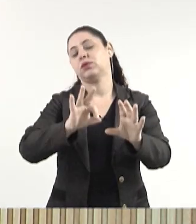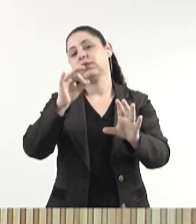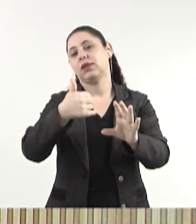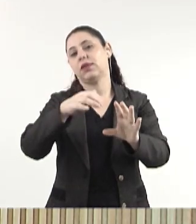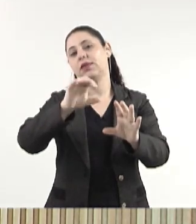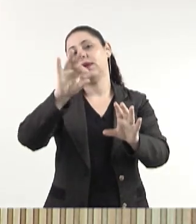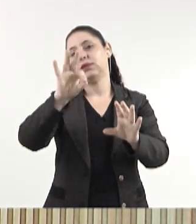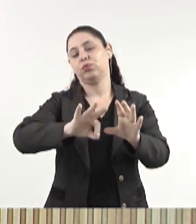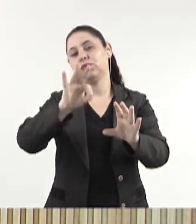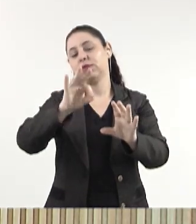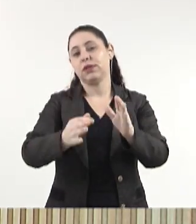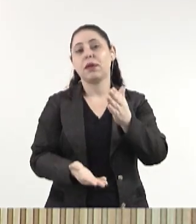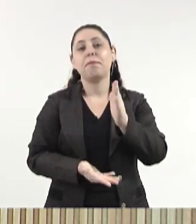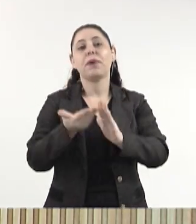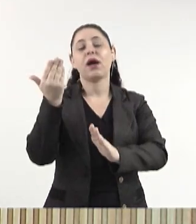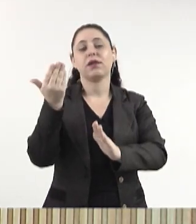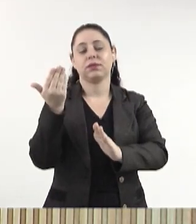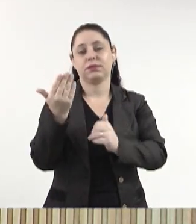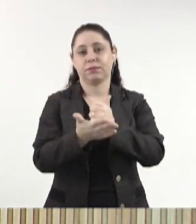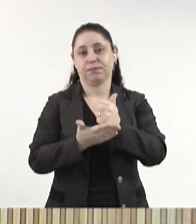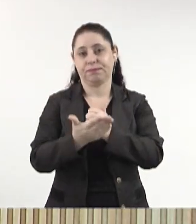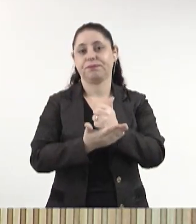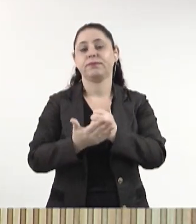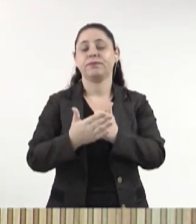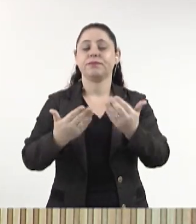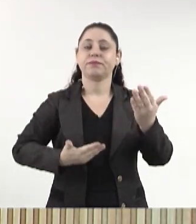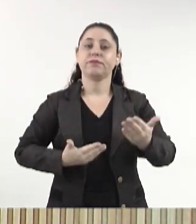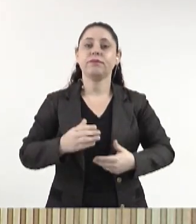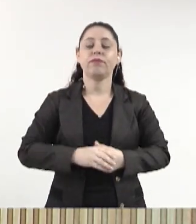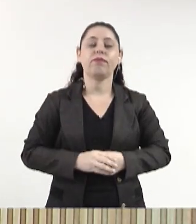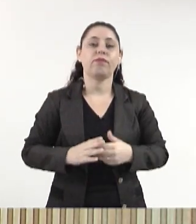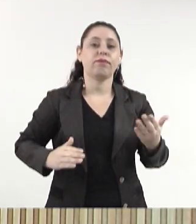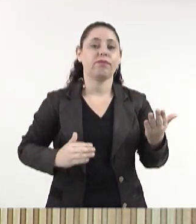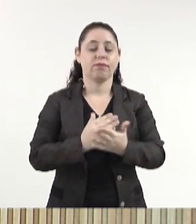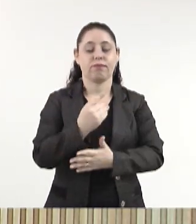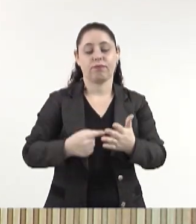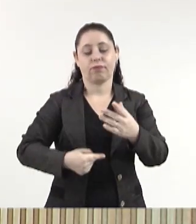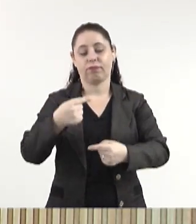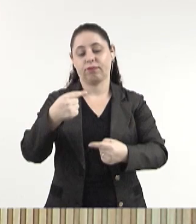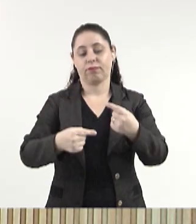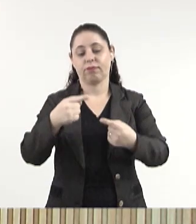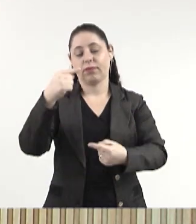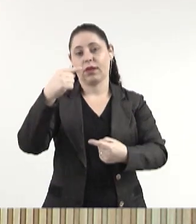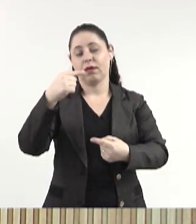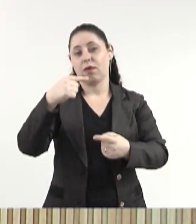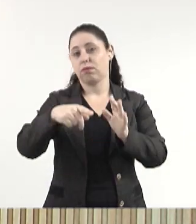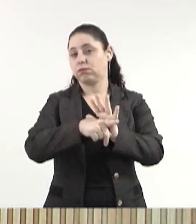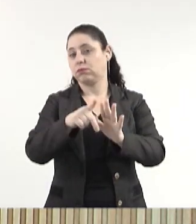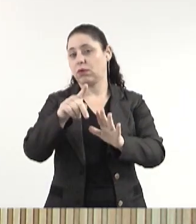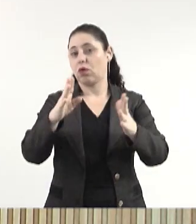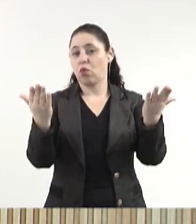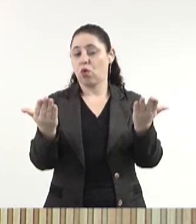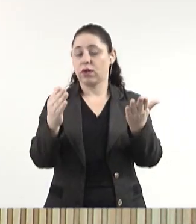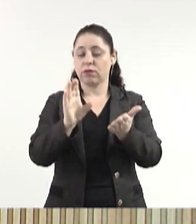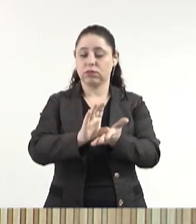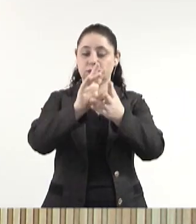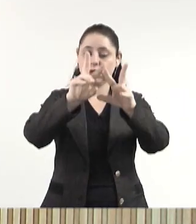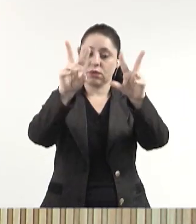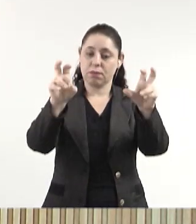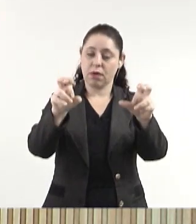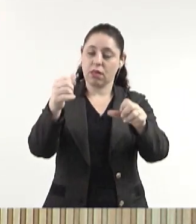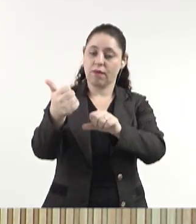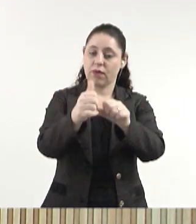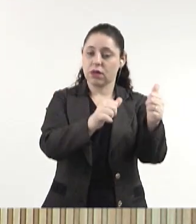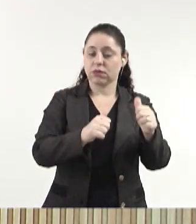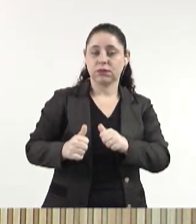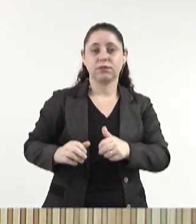10% do vencimento base desses servidores. Matéria aprovada em primeira discussão vai para análise das comissões de mérito aqui da